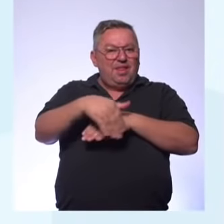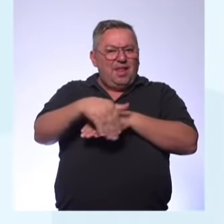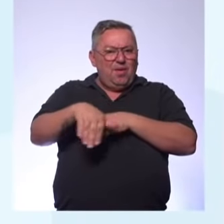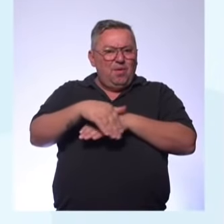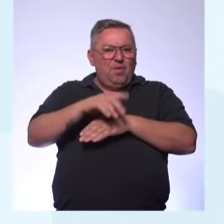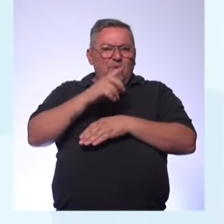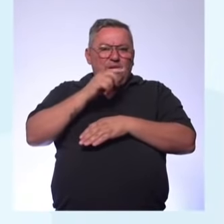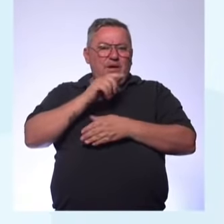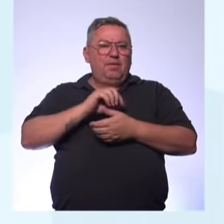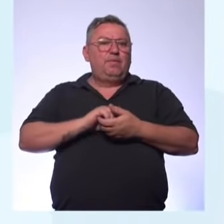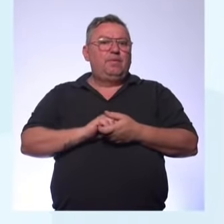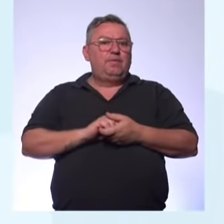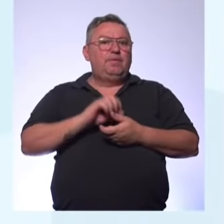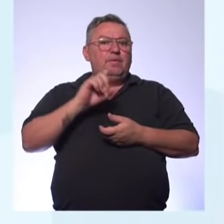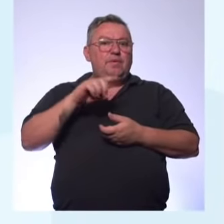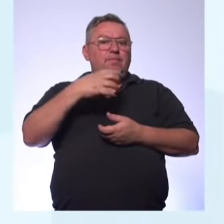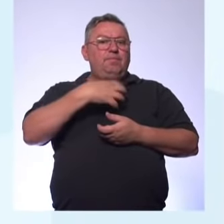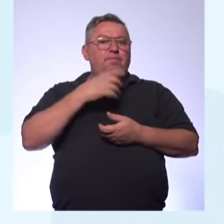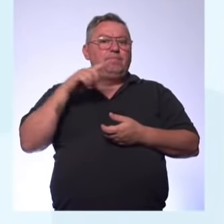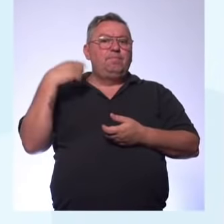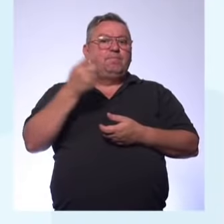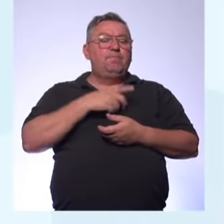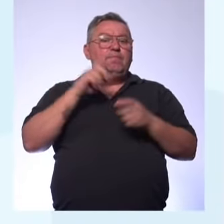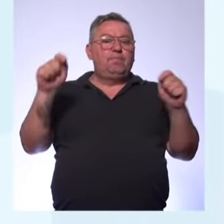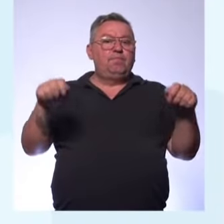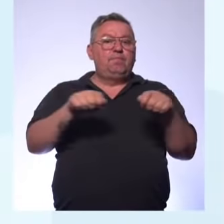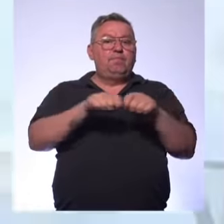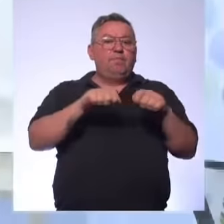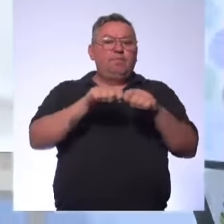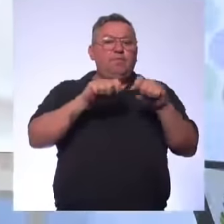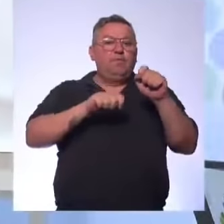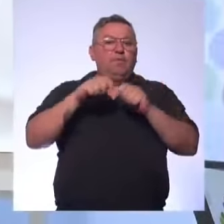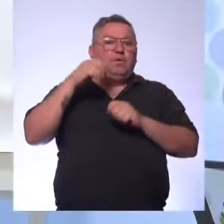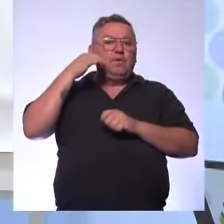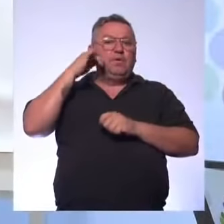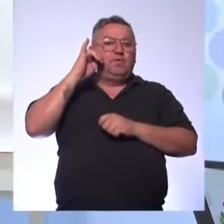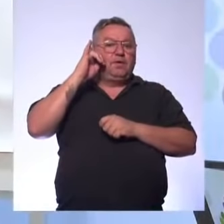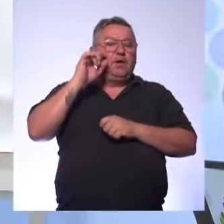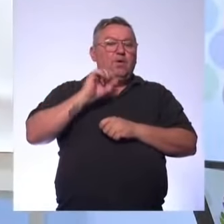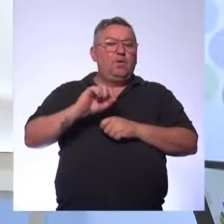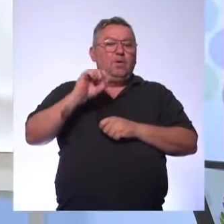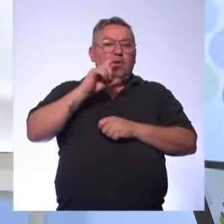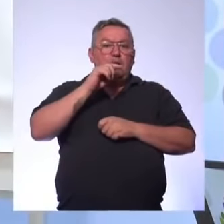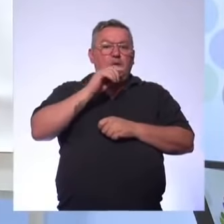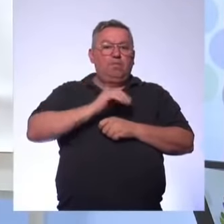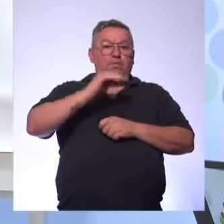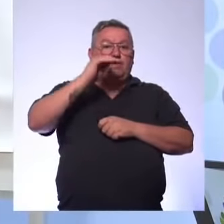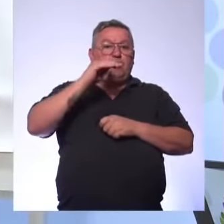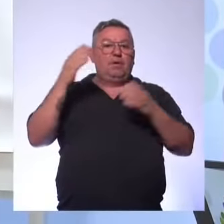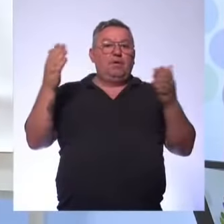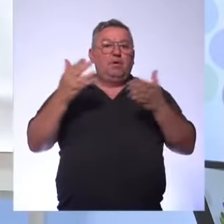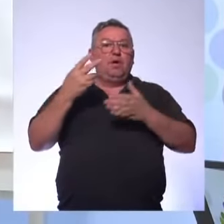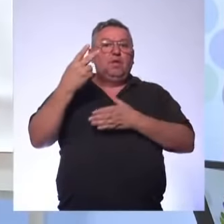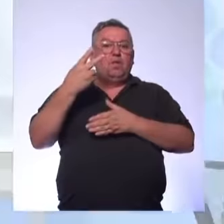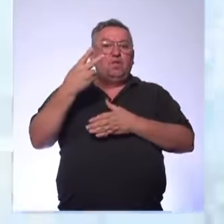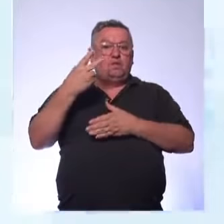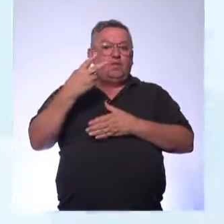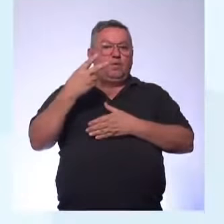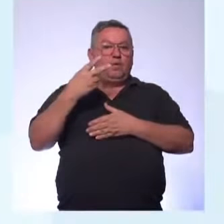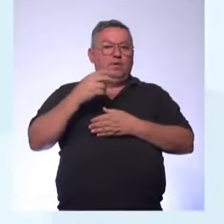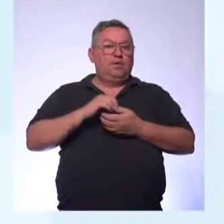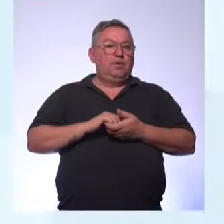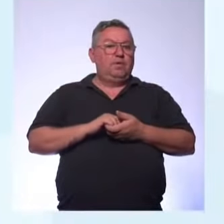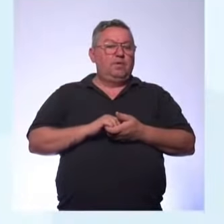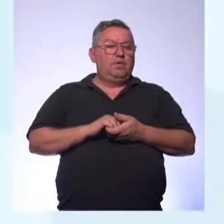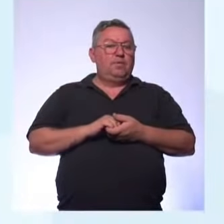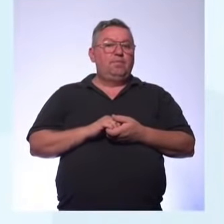de água. Então, isso são as maneiras que nós podemos fazer para prevenir aí a inundação. E a 2? Can we build